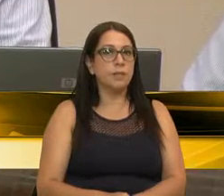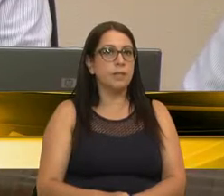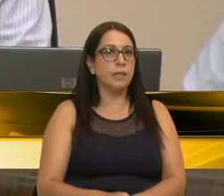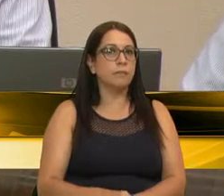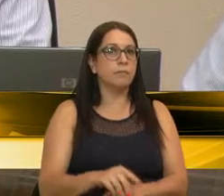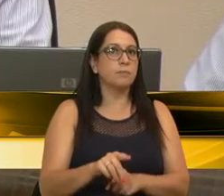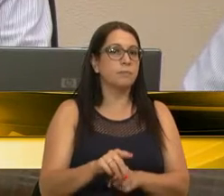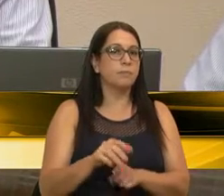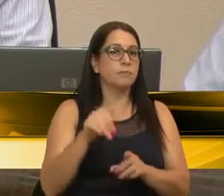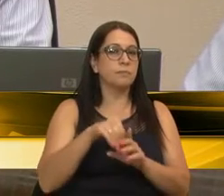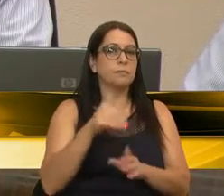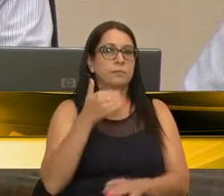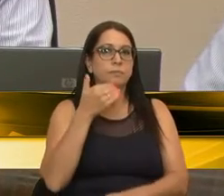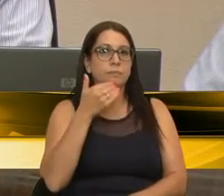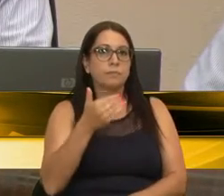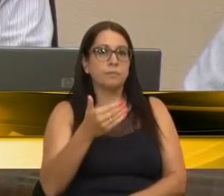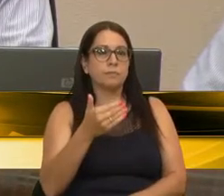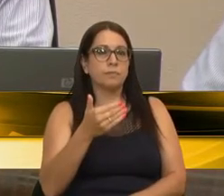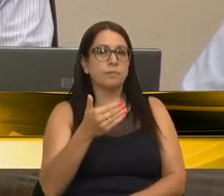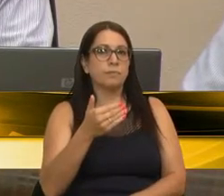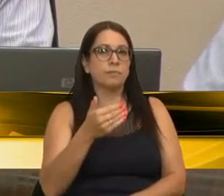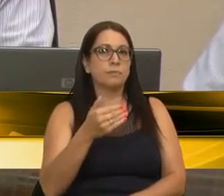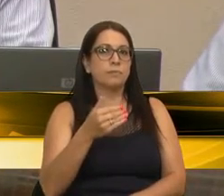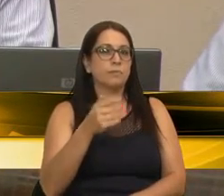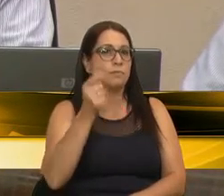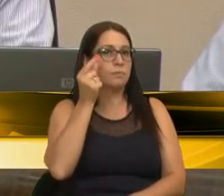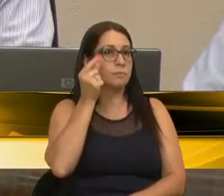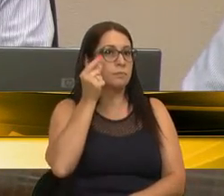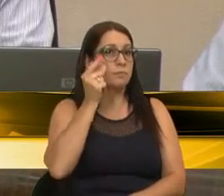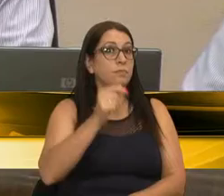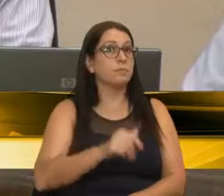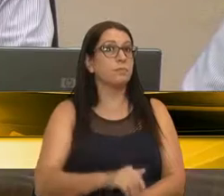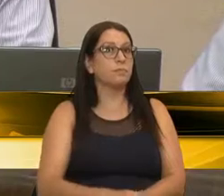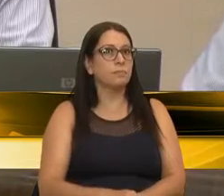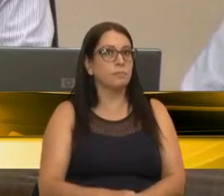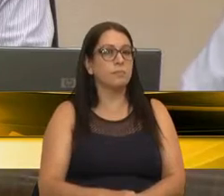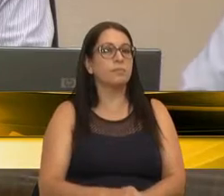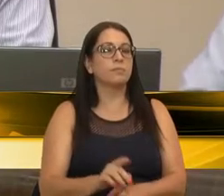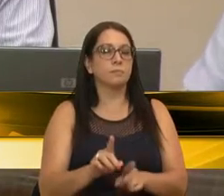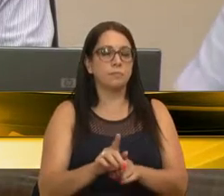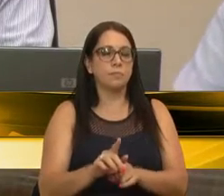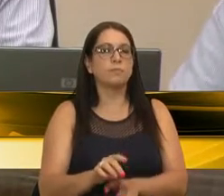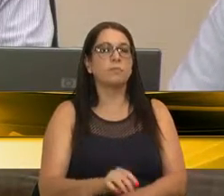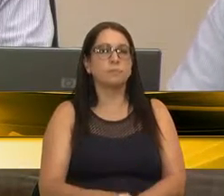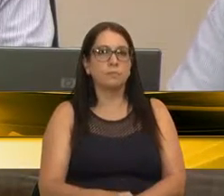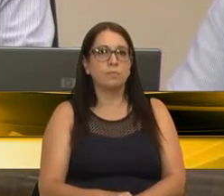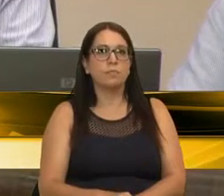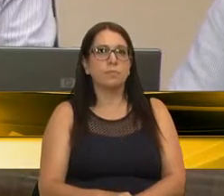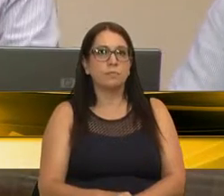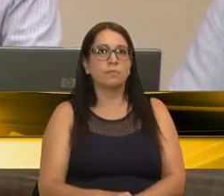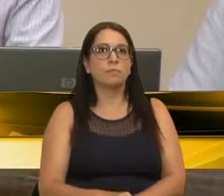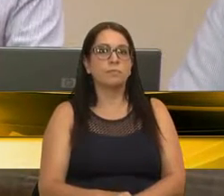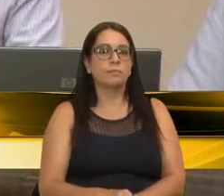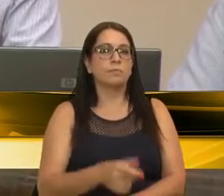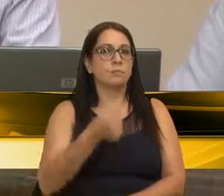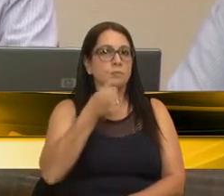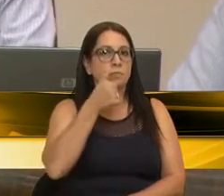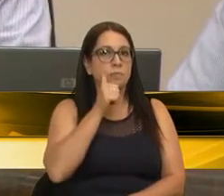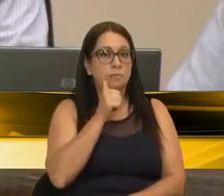E o voto favorável do relator Paulo Périco, a ausência dos vereadores Paulo Iores